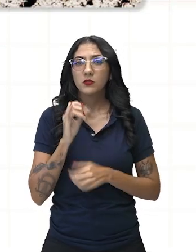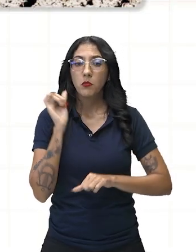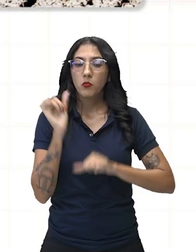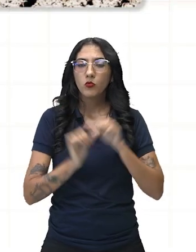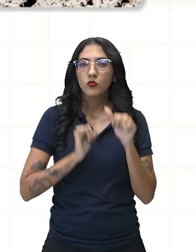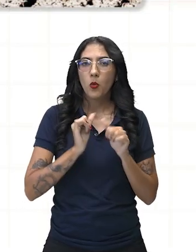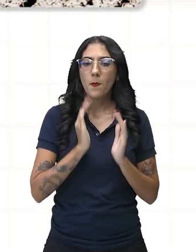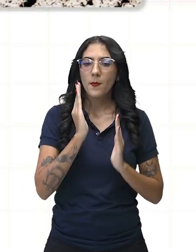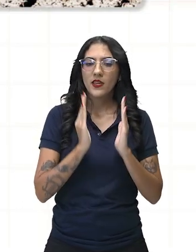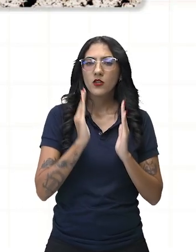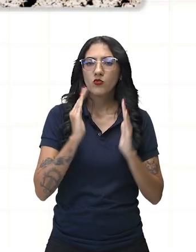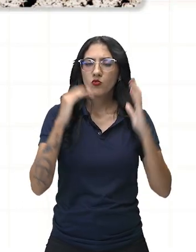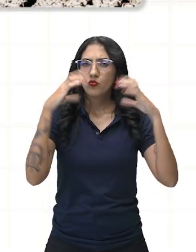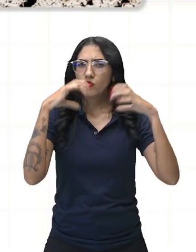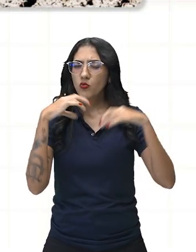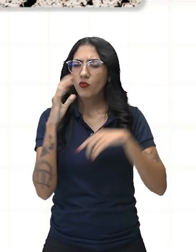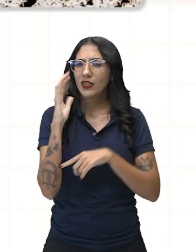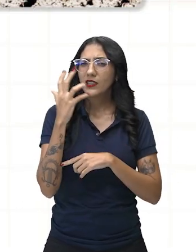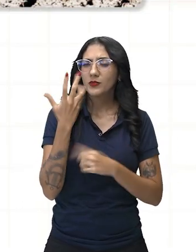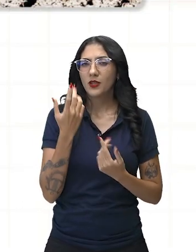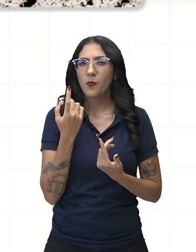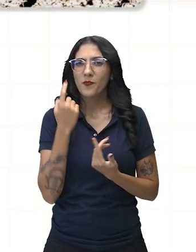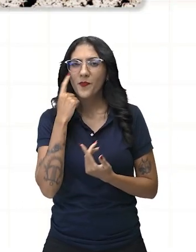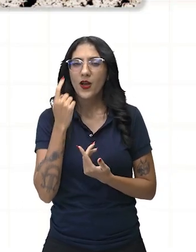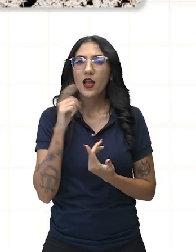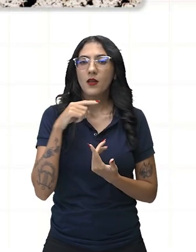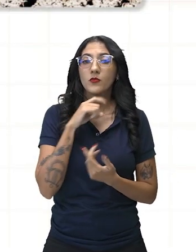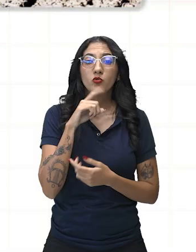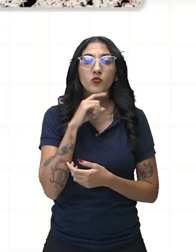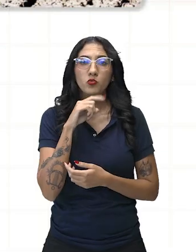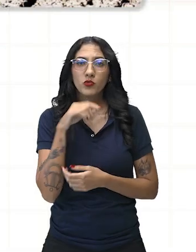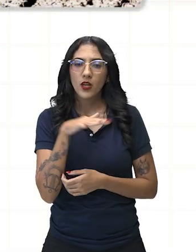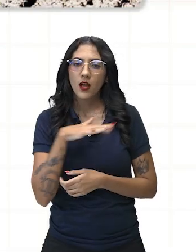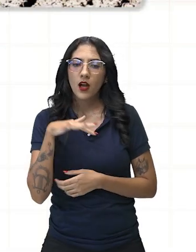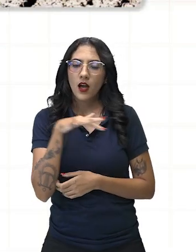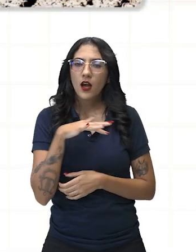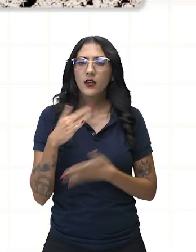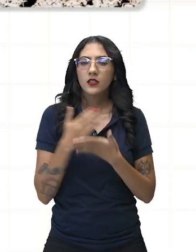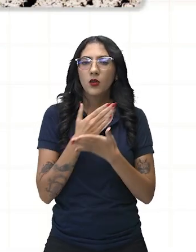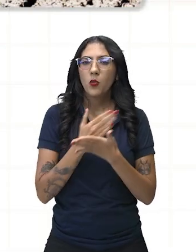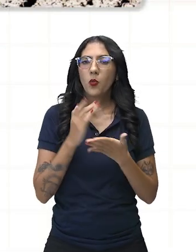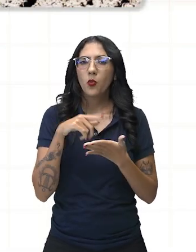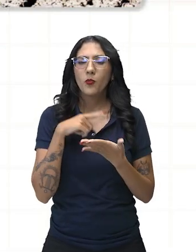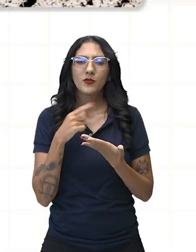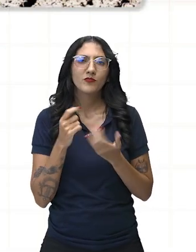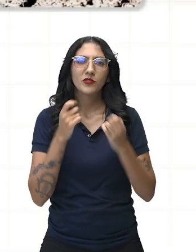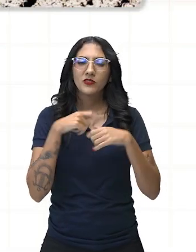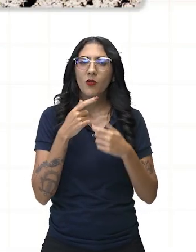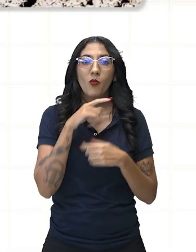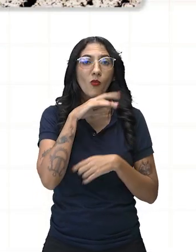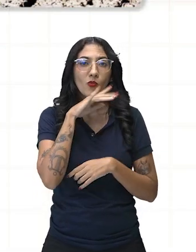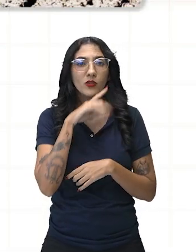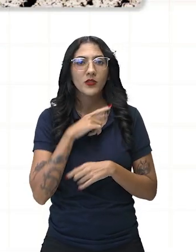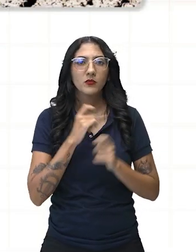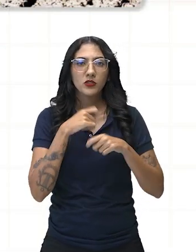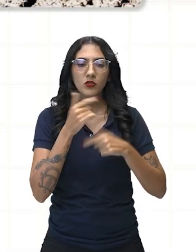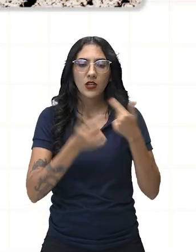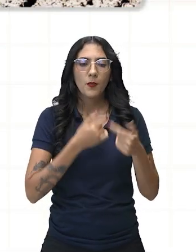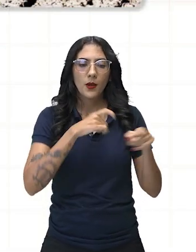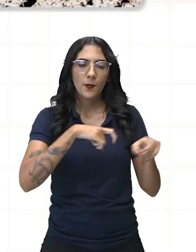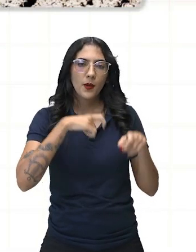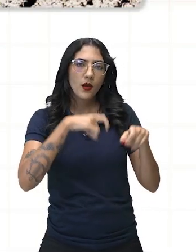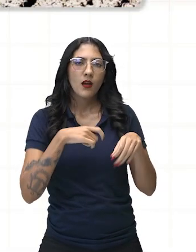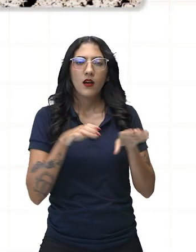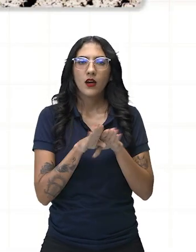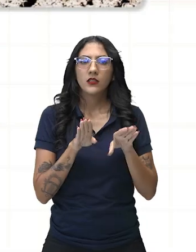clima, mudou as características do clima, a gente pode ter regiões ali se tornando impróprias, tanto para a atividade de agricultura como